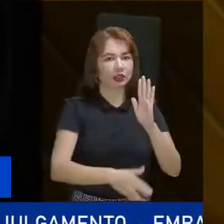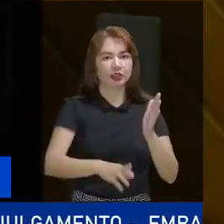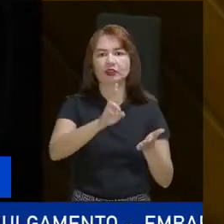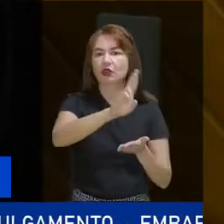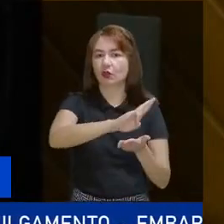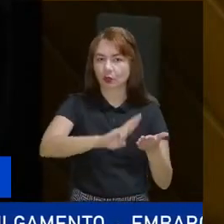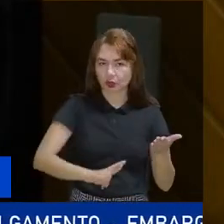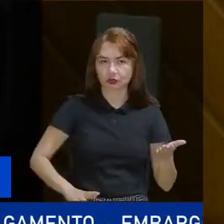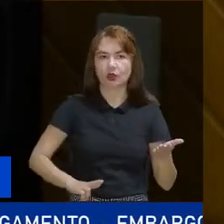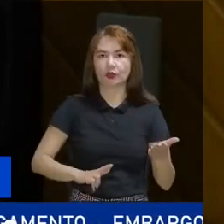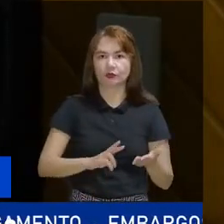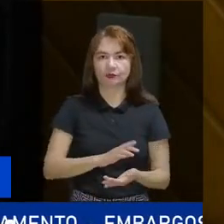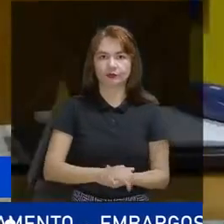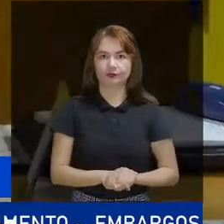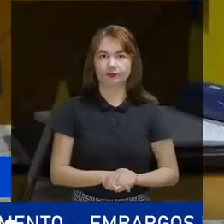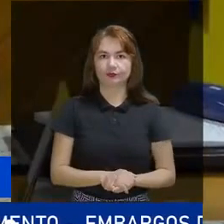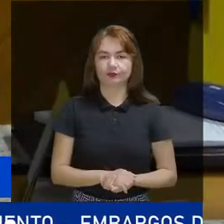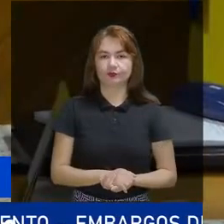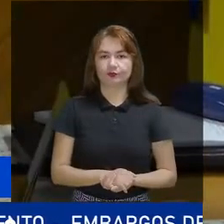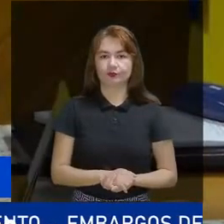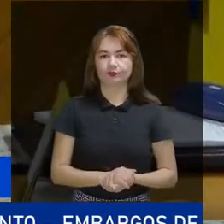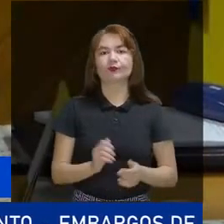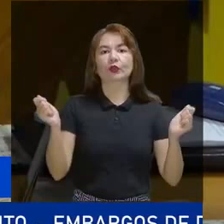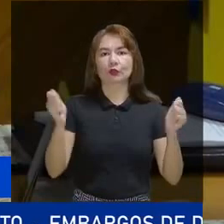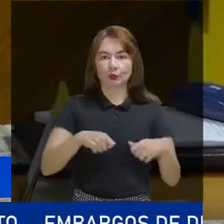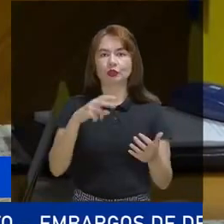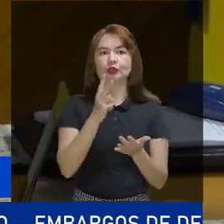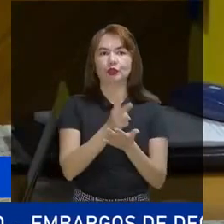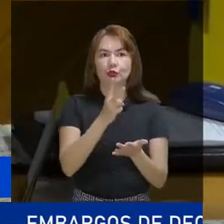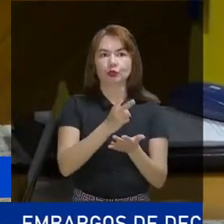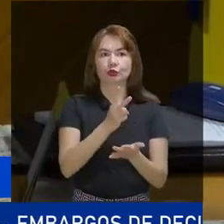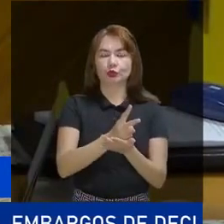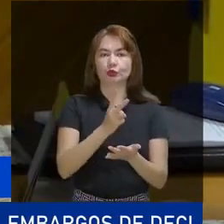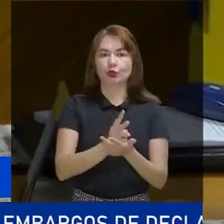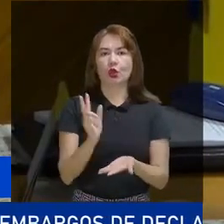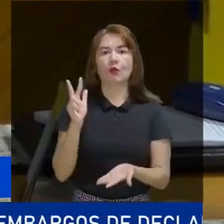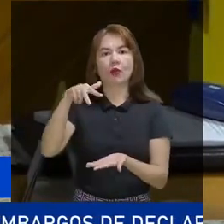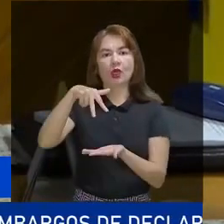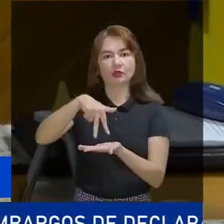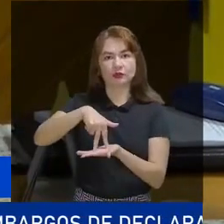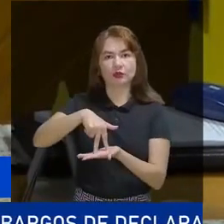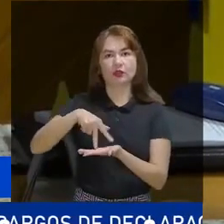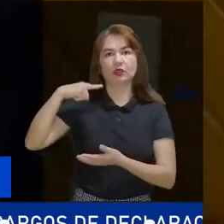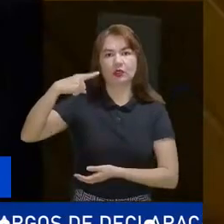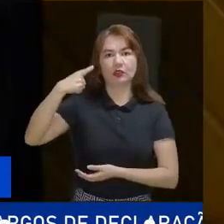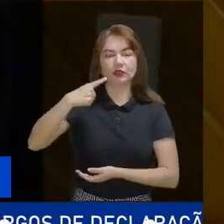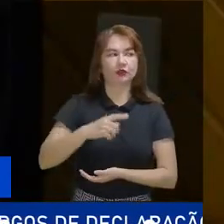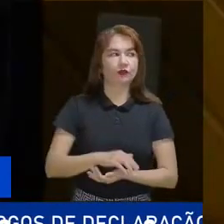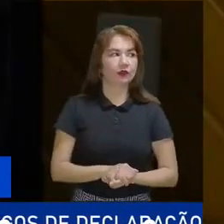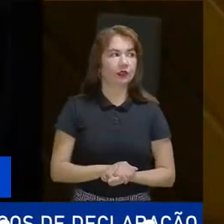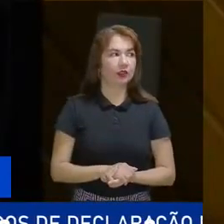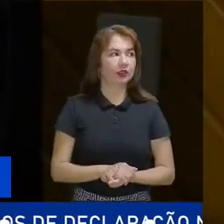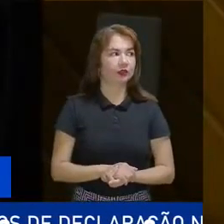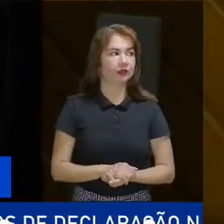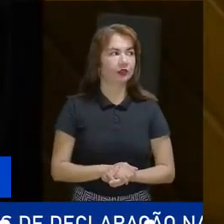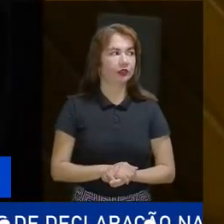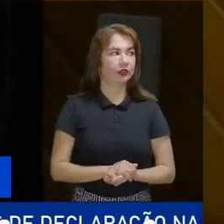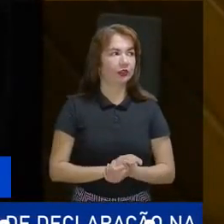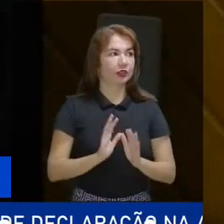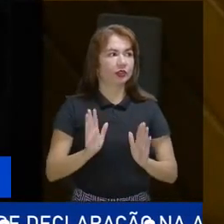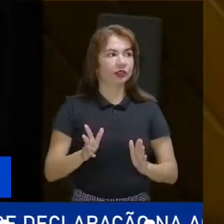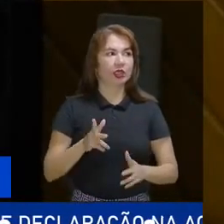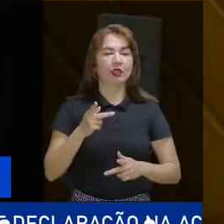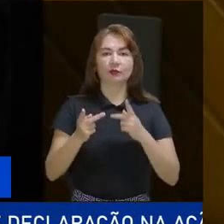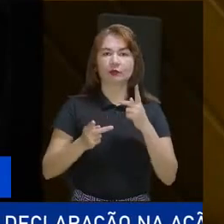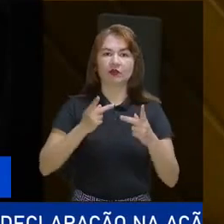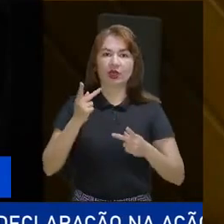presidente. Vossa Excelência pode prosseguir, doutor Rivaldo, que não há sustentação. Obrigado. Presente os pressupostos de admissibilidade,